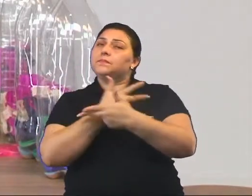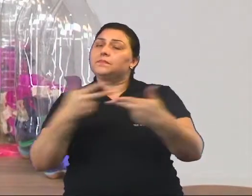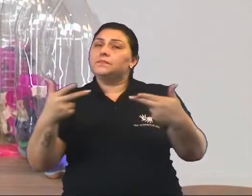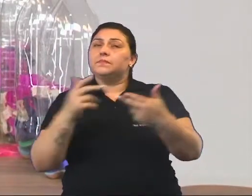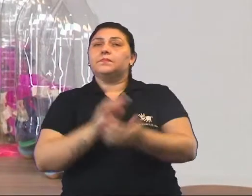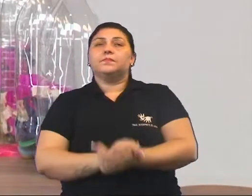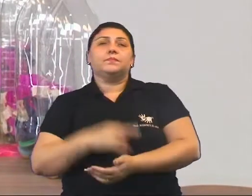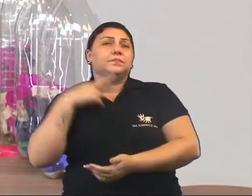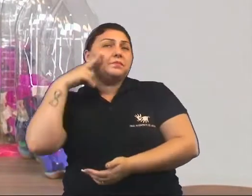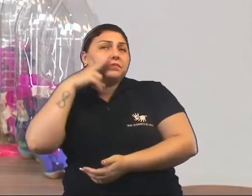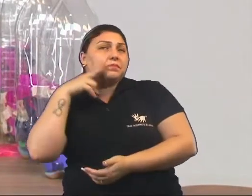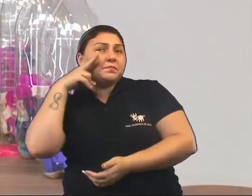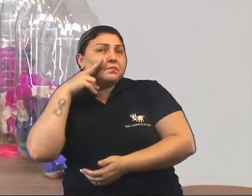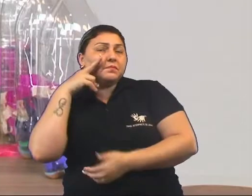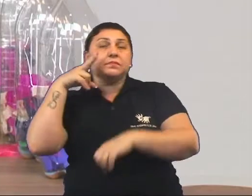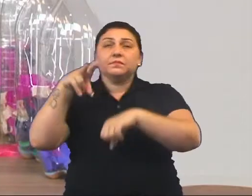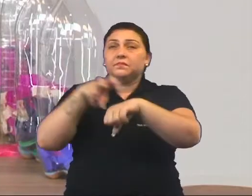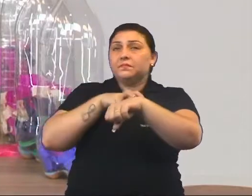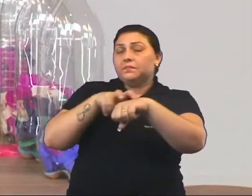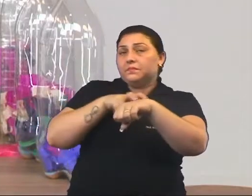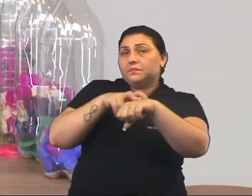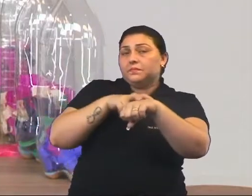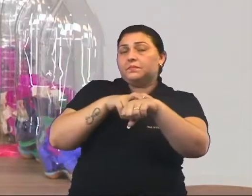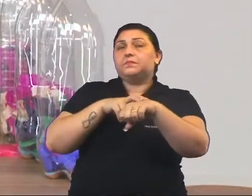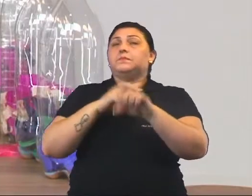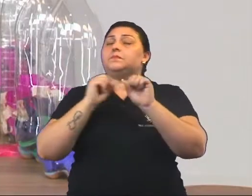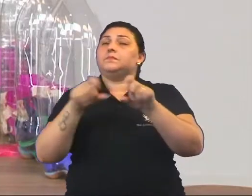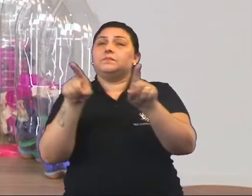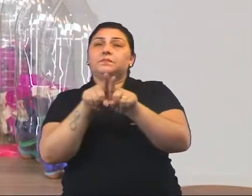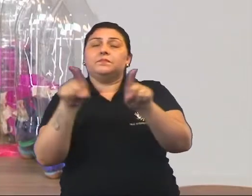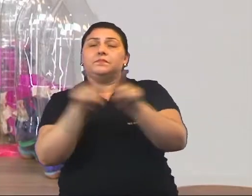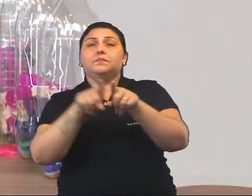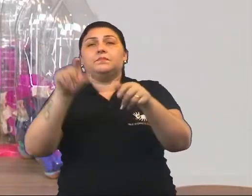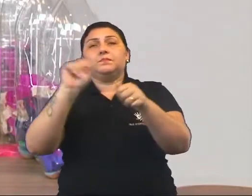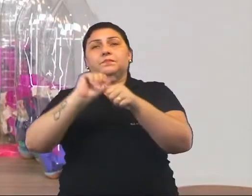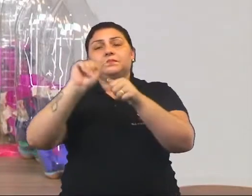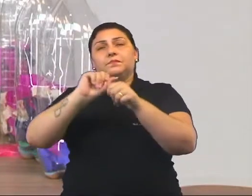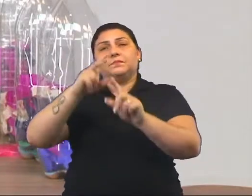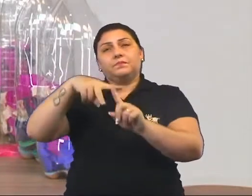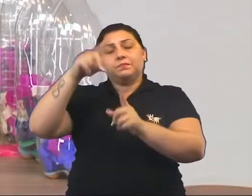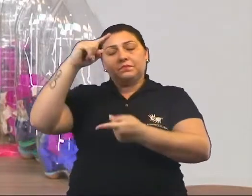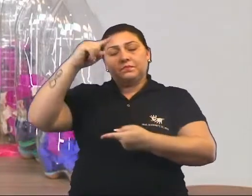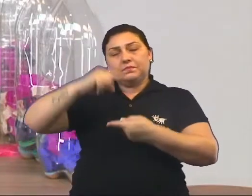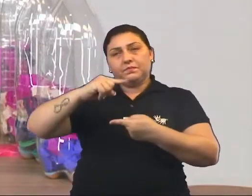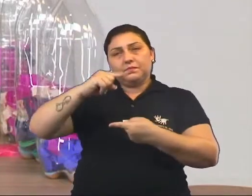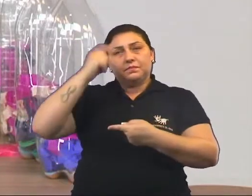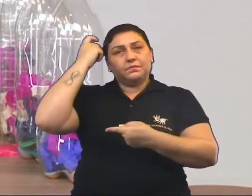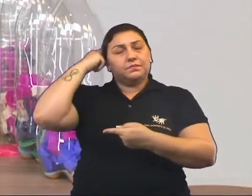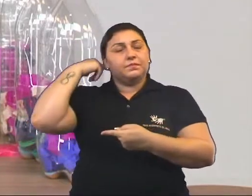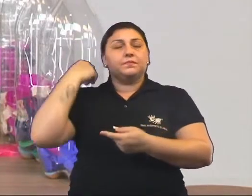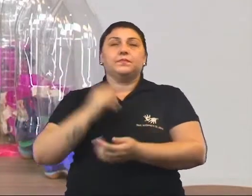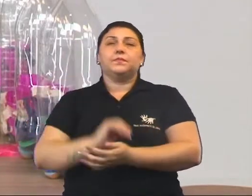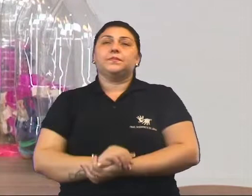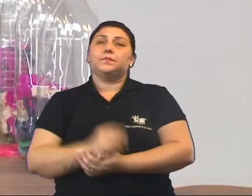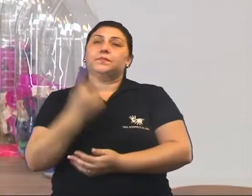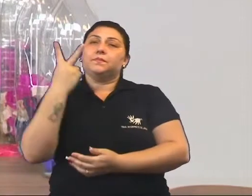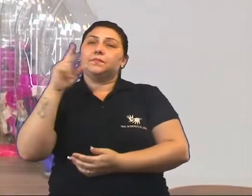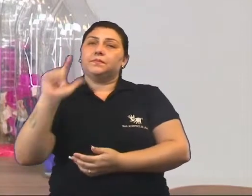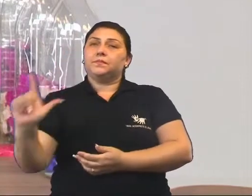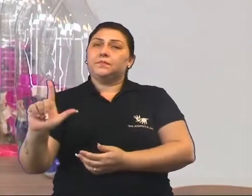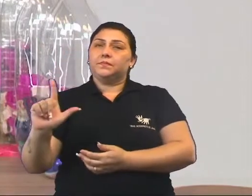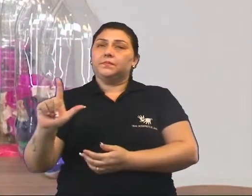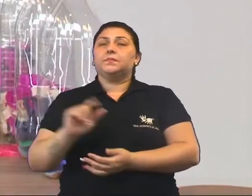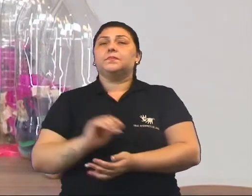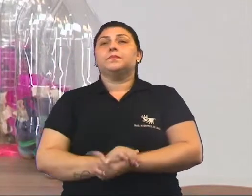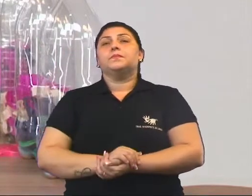umas garrafas que é na cor verde. Pode ser também realizado com a garrafinha menor. Essa garrafa é uma de 2